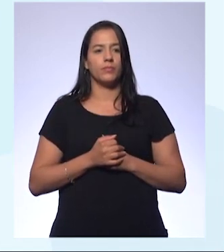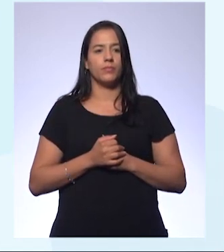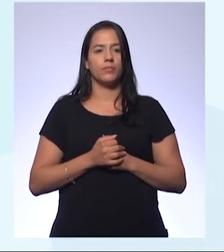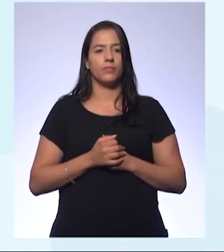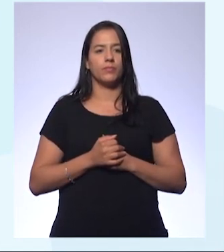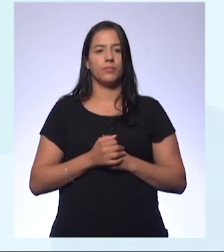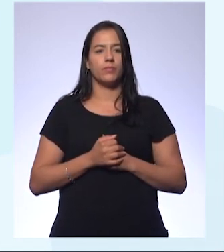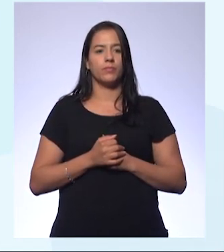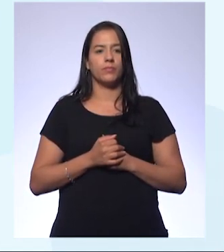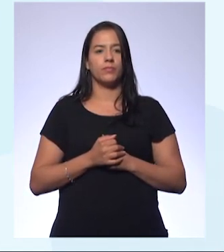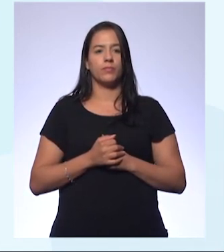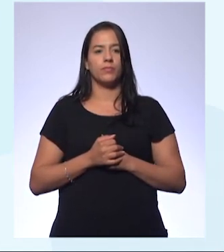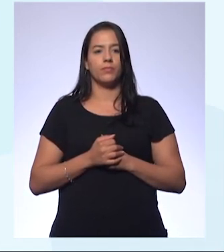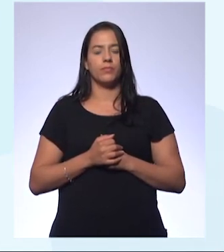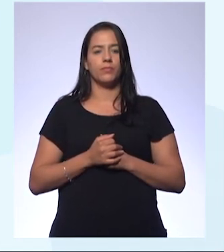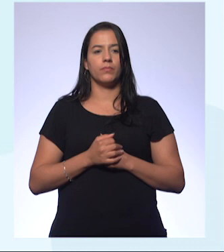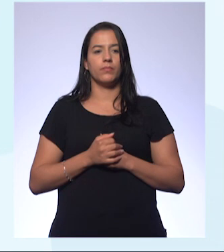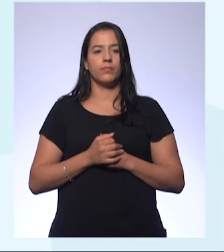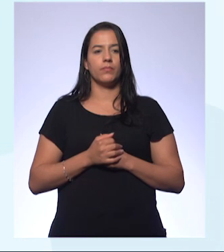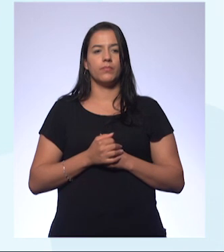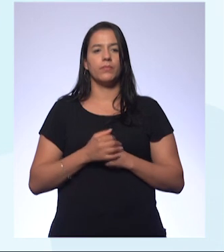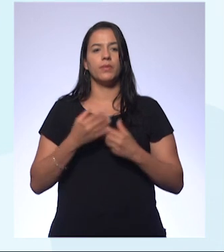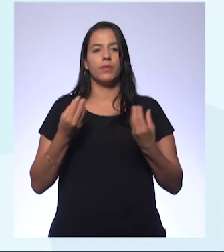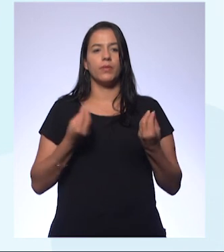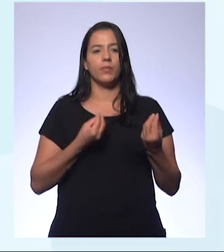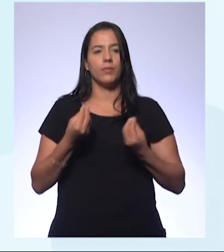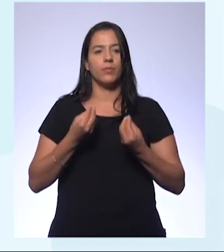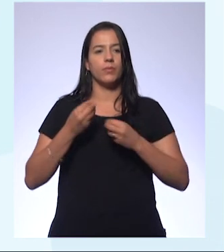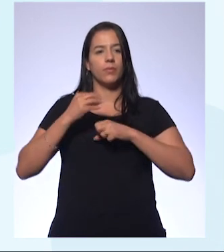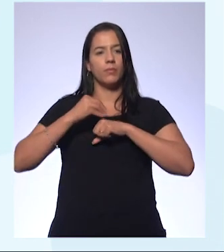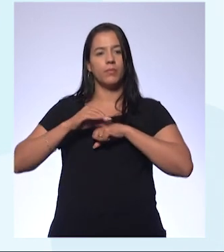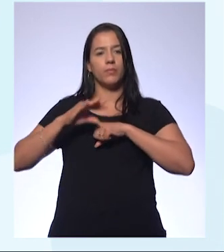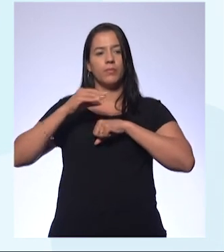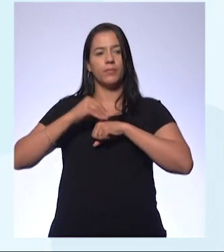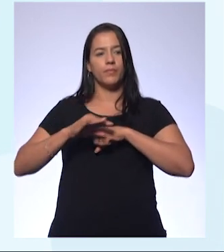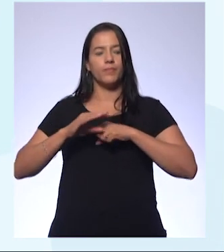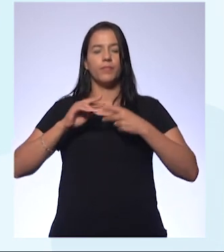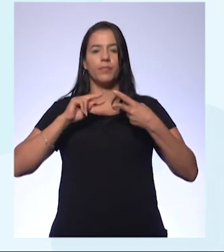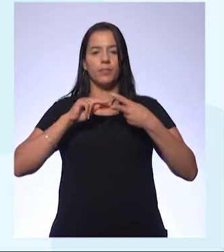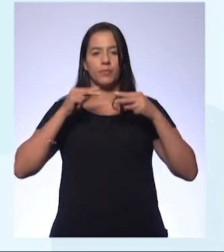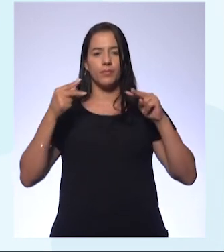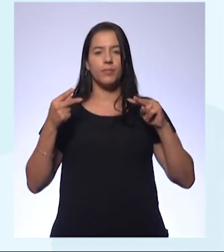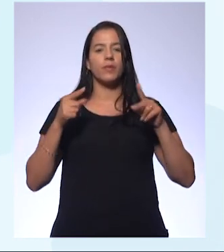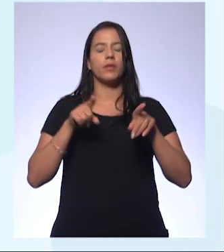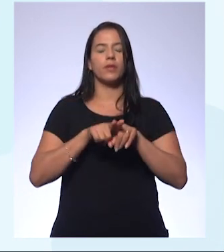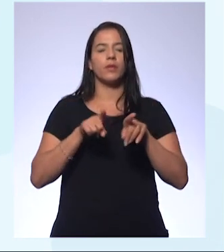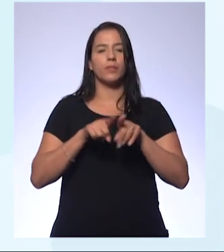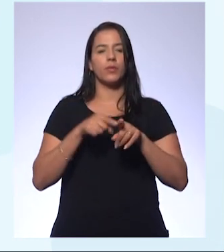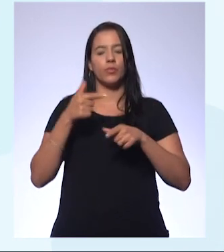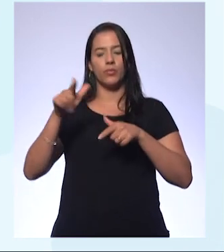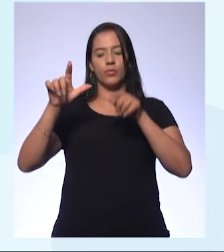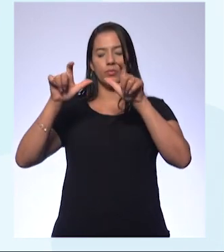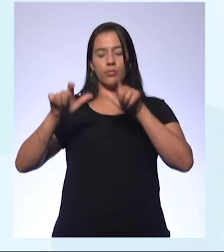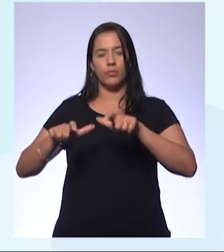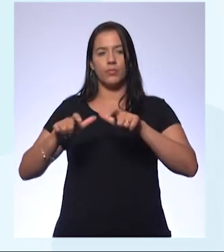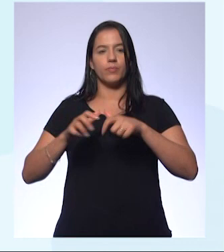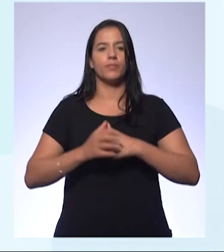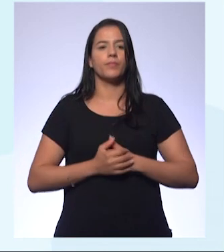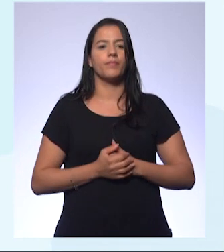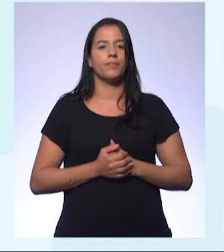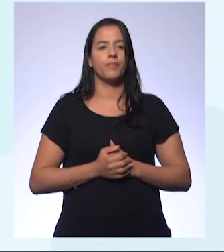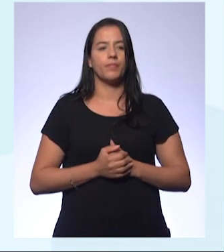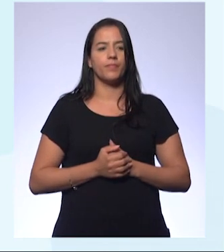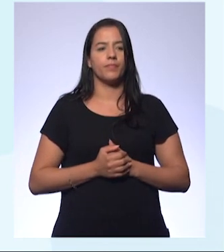justamente não só por influência genética, mas também por influência do ambiente, tá?